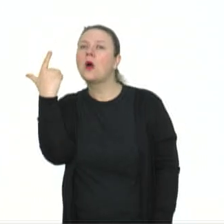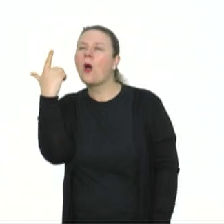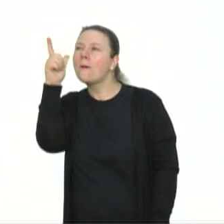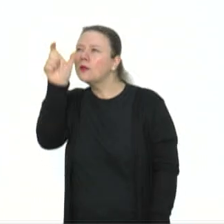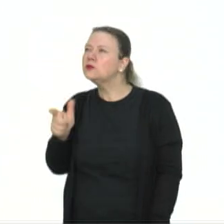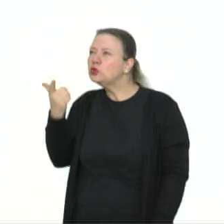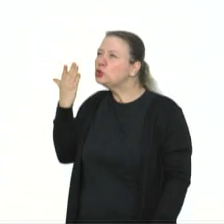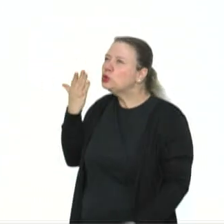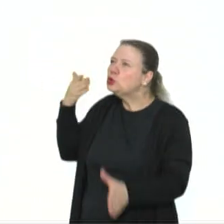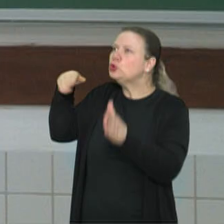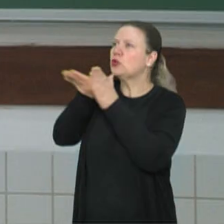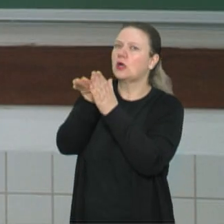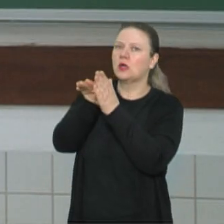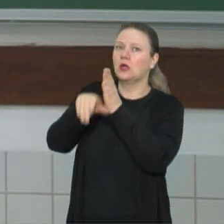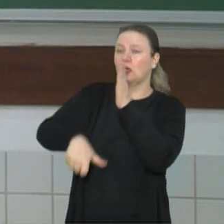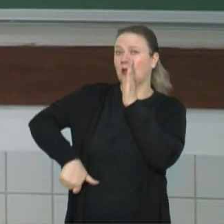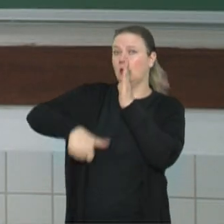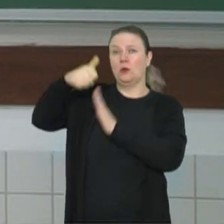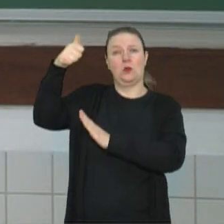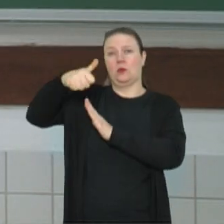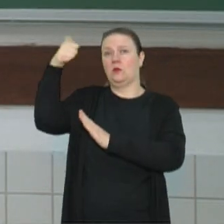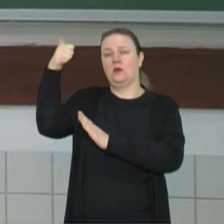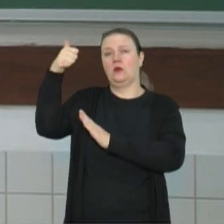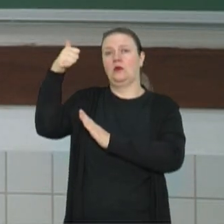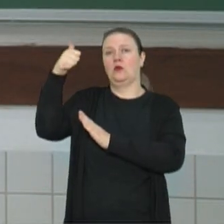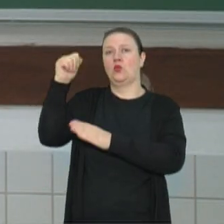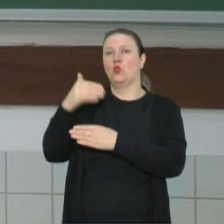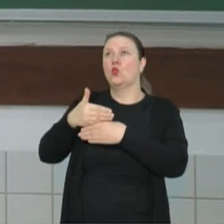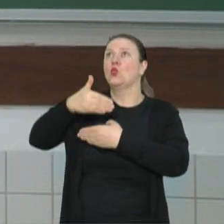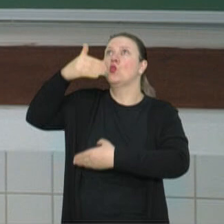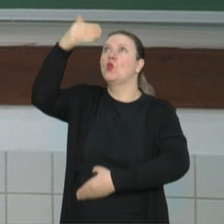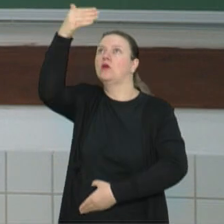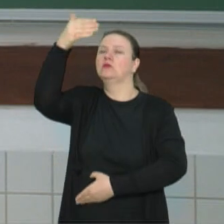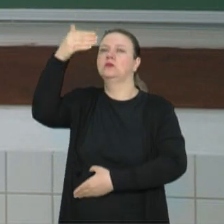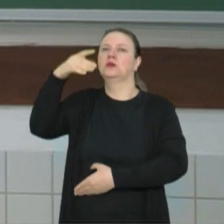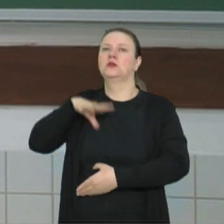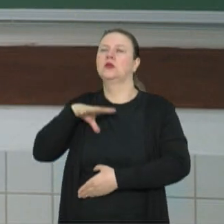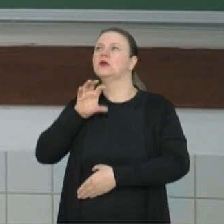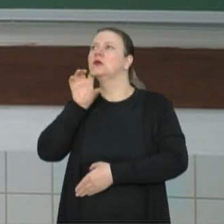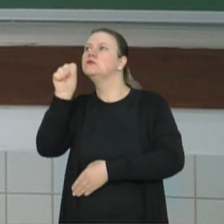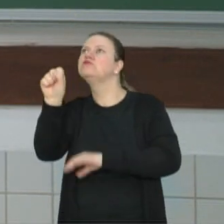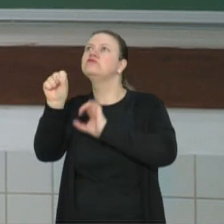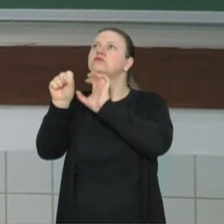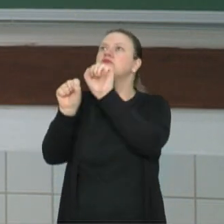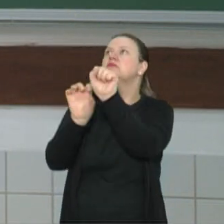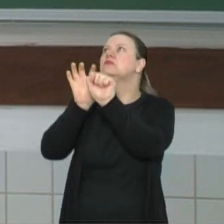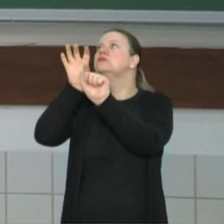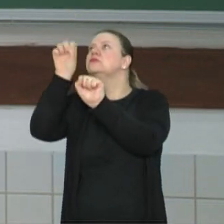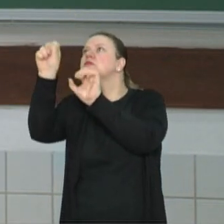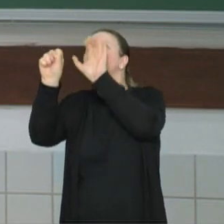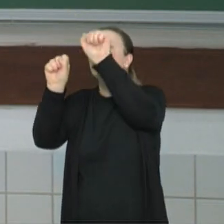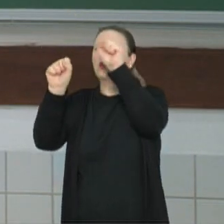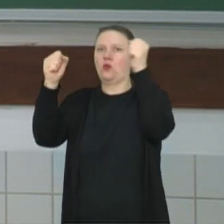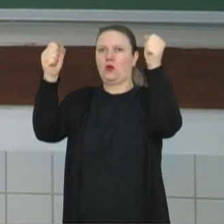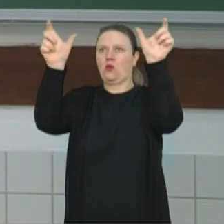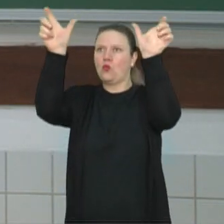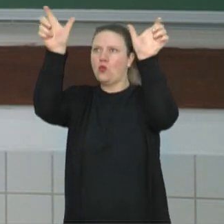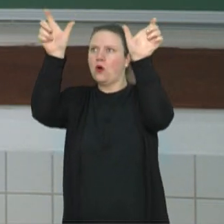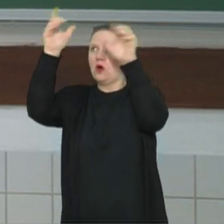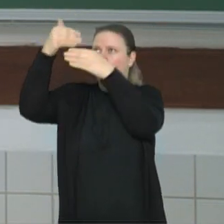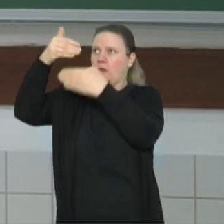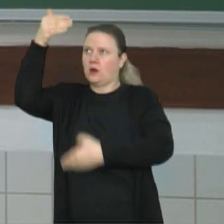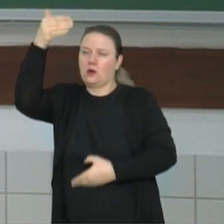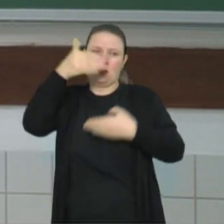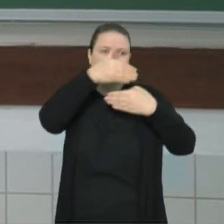primeiro ao final dessa parede. Lembra lá? Então, os pontos de seguração no mesmo local, as pistas são iguais, então os